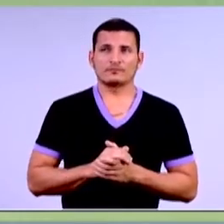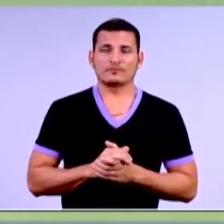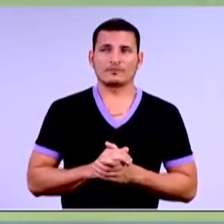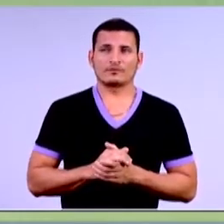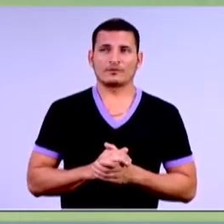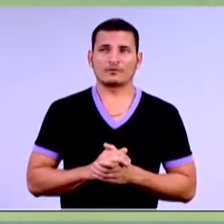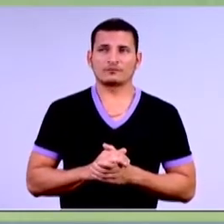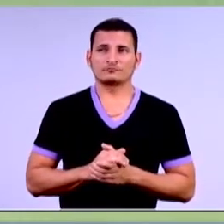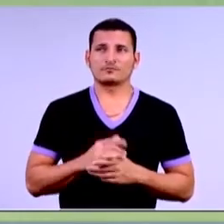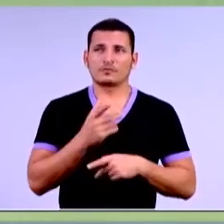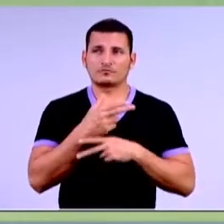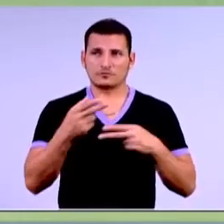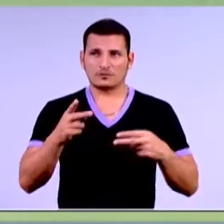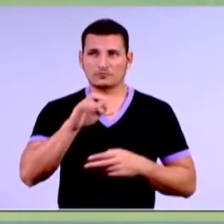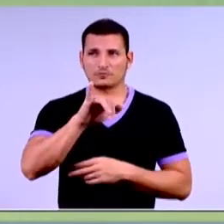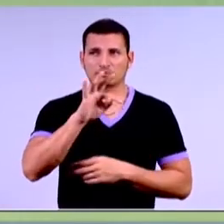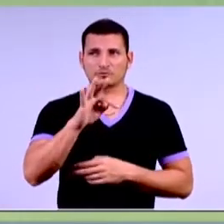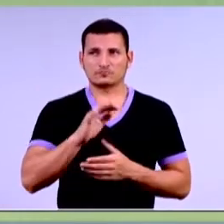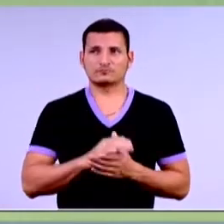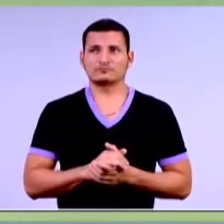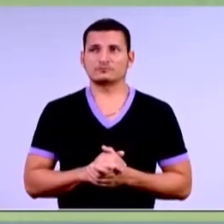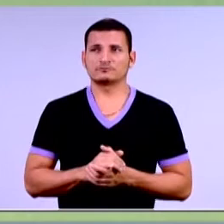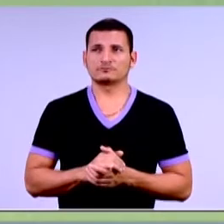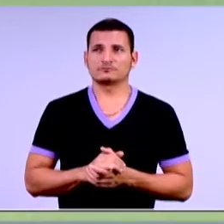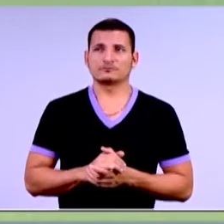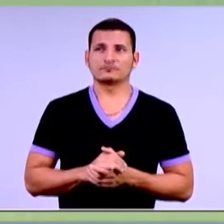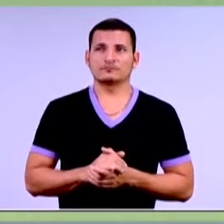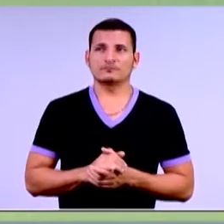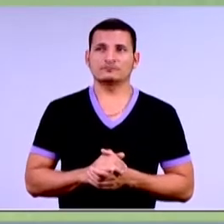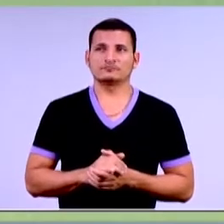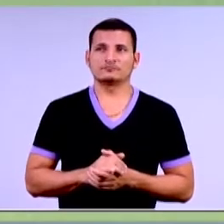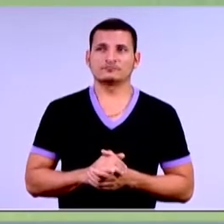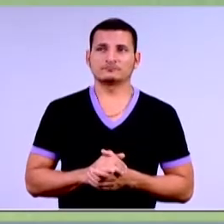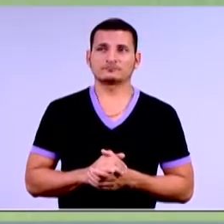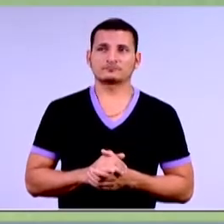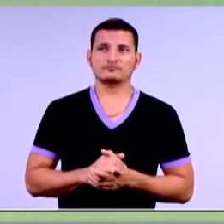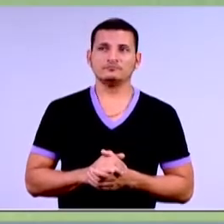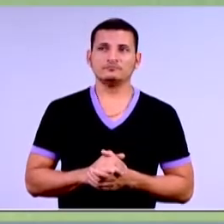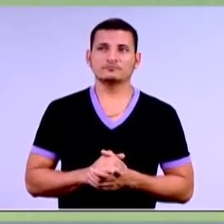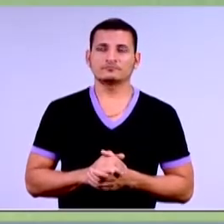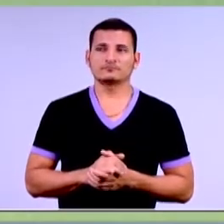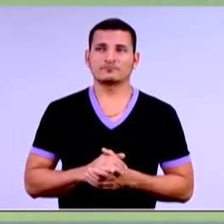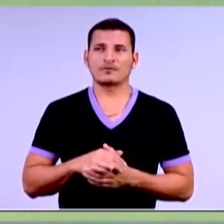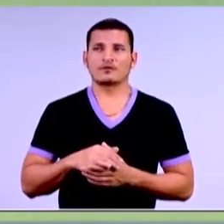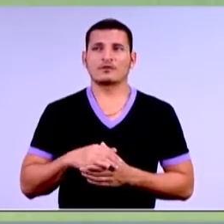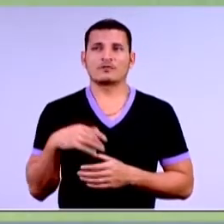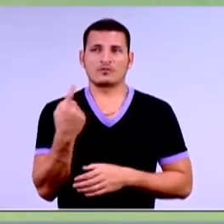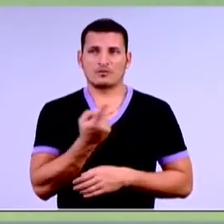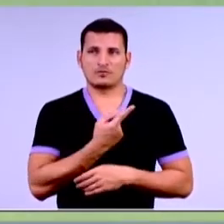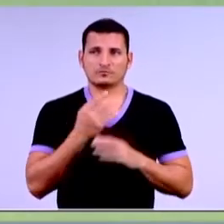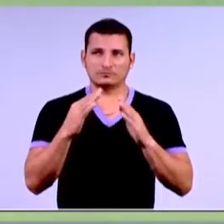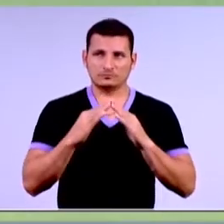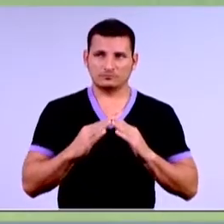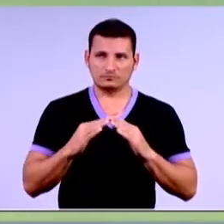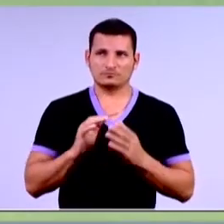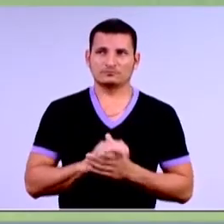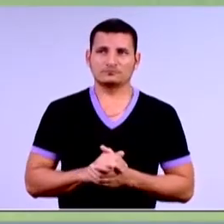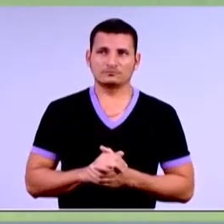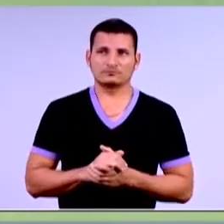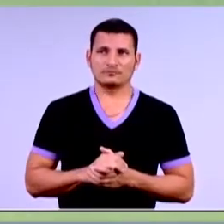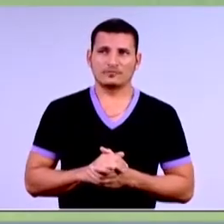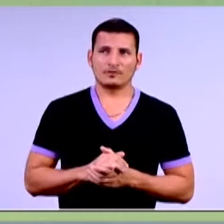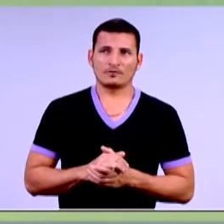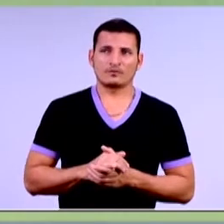para objetos e animais livre dele morou o lisa de nós moramos e um laser de